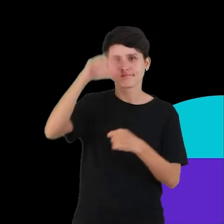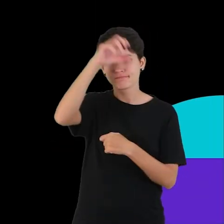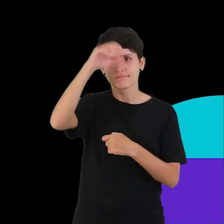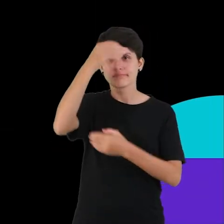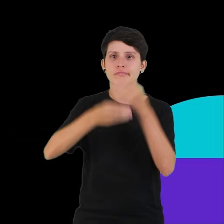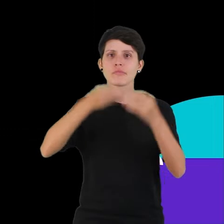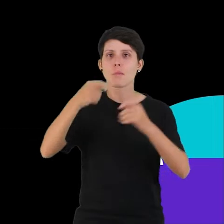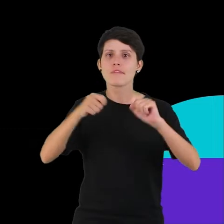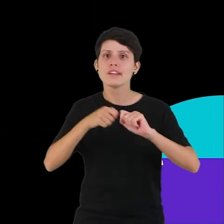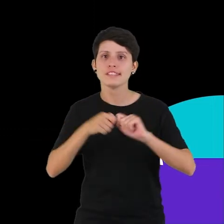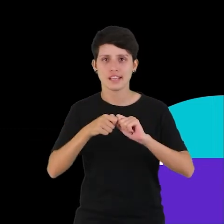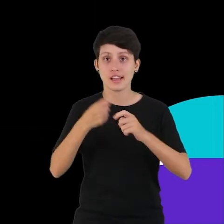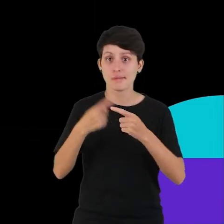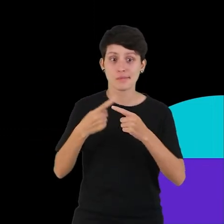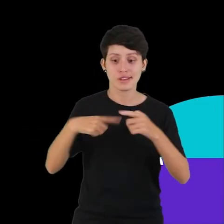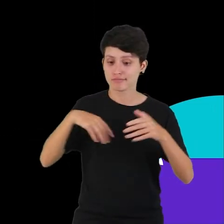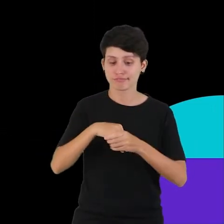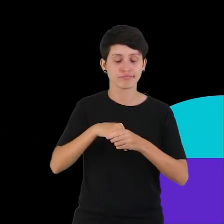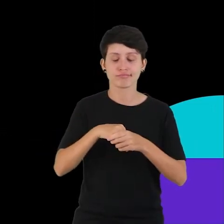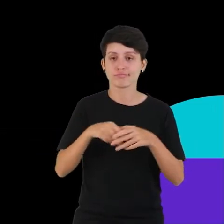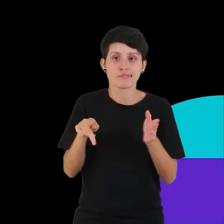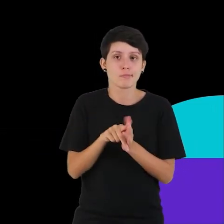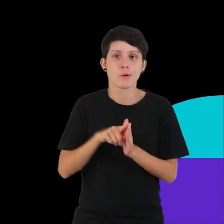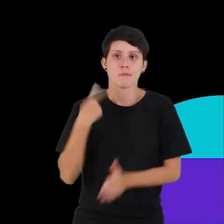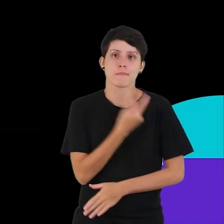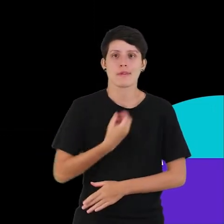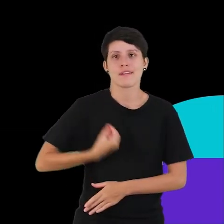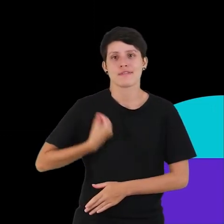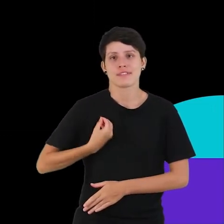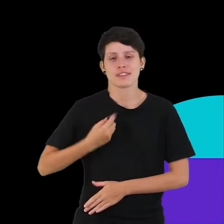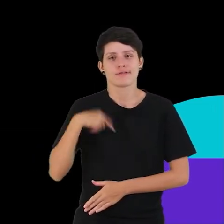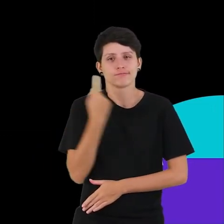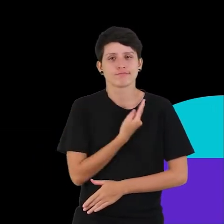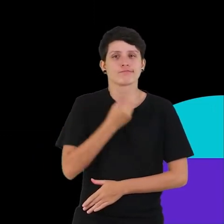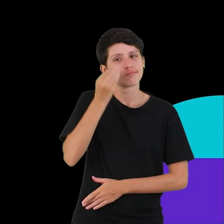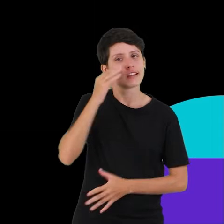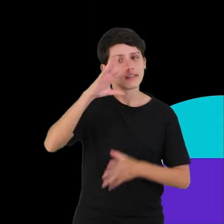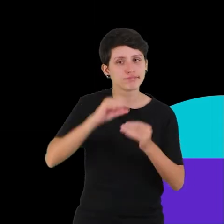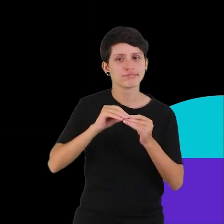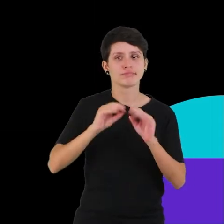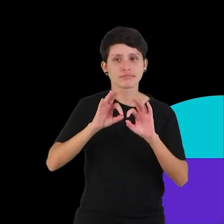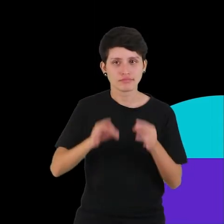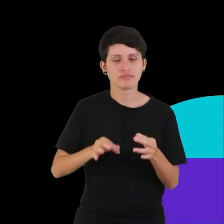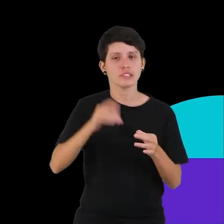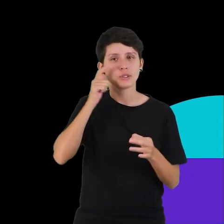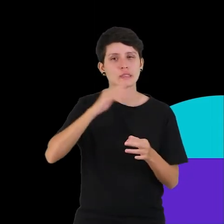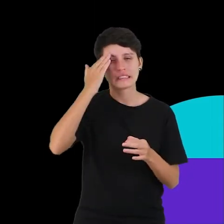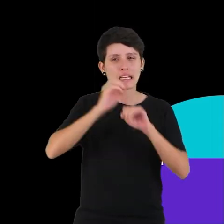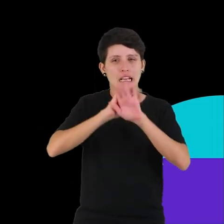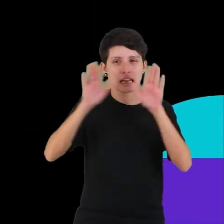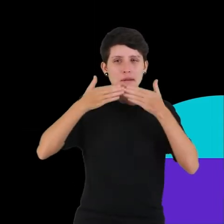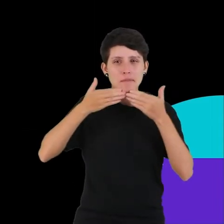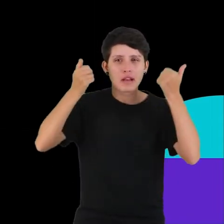aprender a lidar com ela, porque ela faz parte da nossa vida. Então, a gente, né, tenta simplificar as coisas para que a gente consiga entender